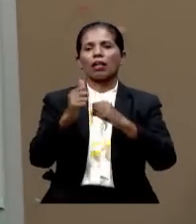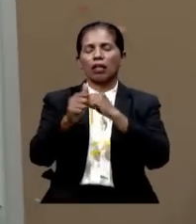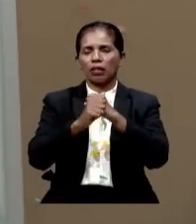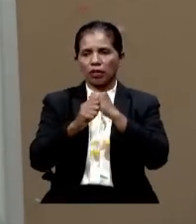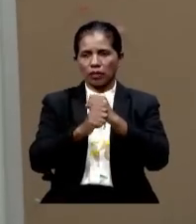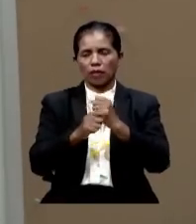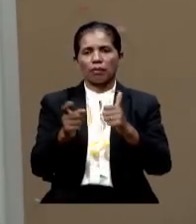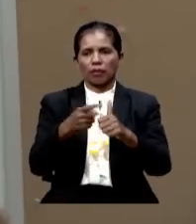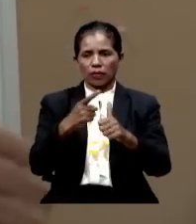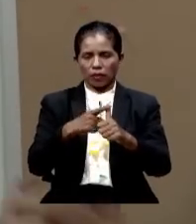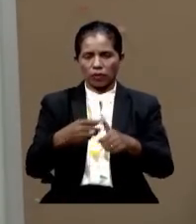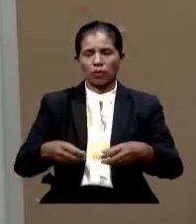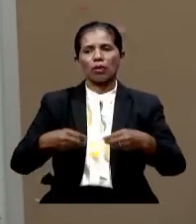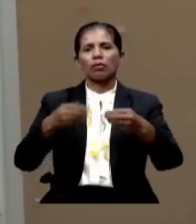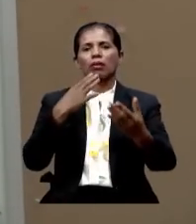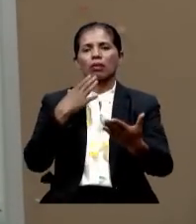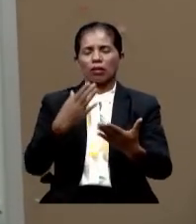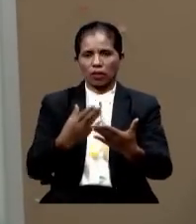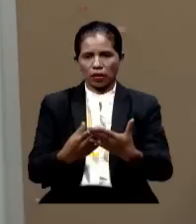ação primeiro, for proteção, vai a...